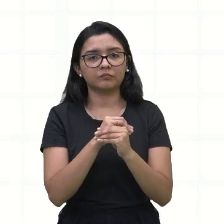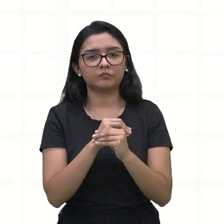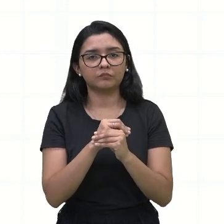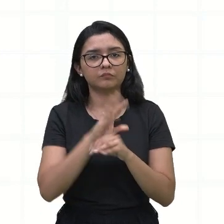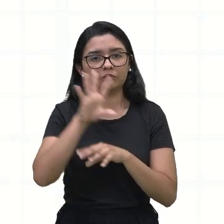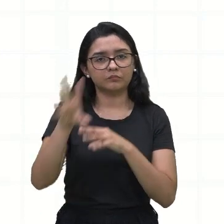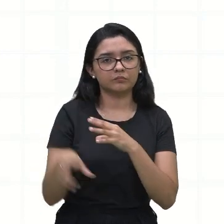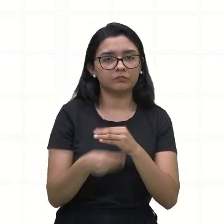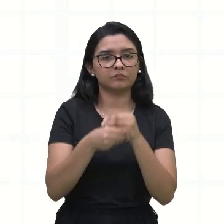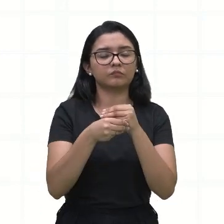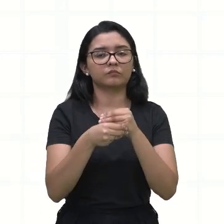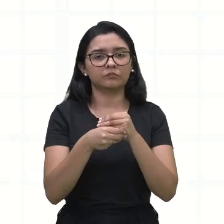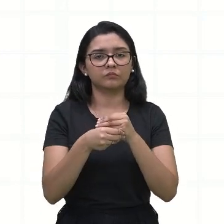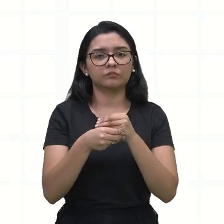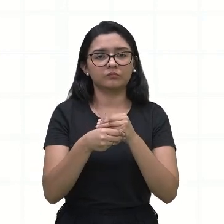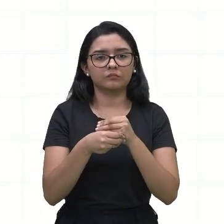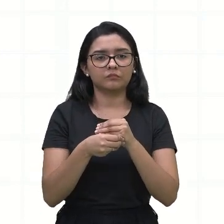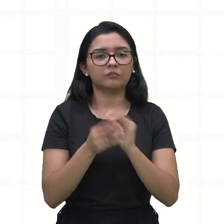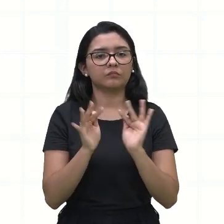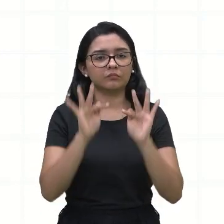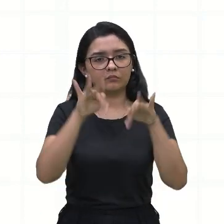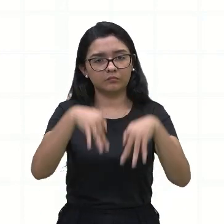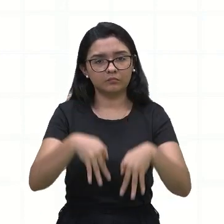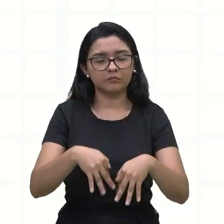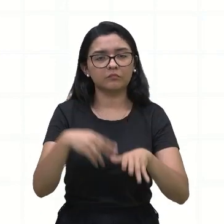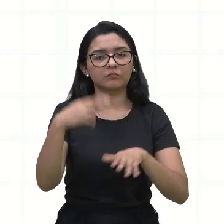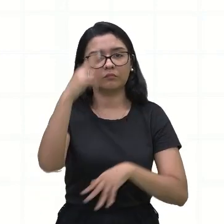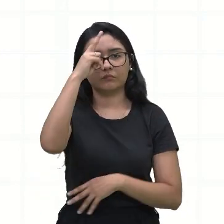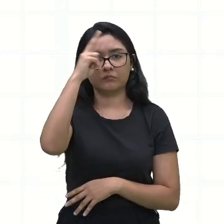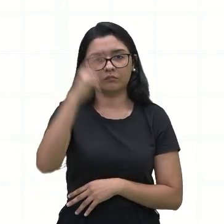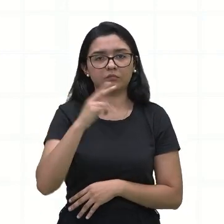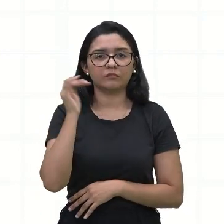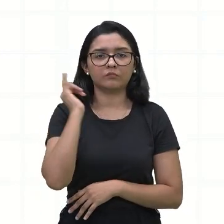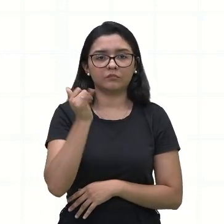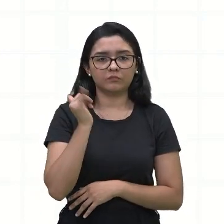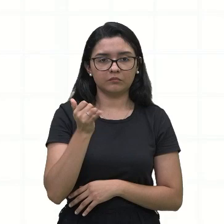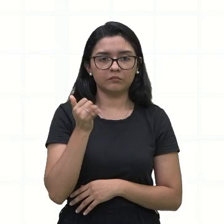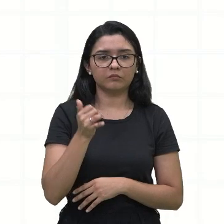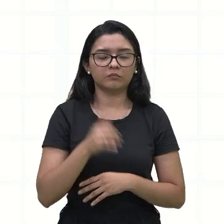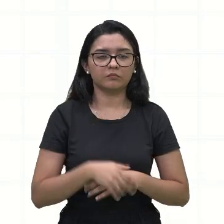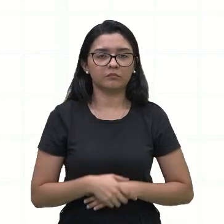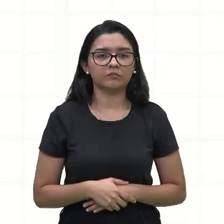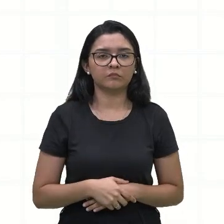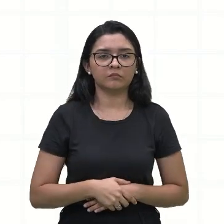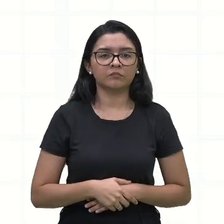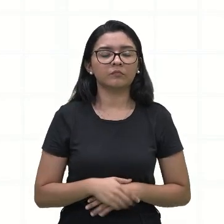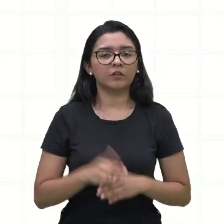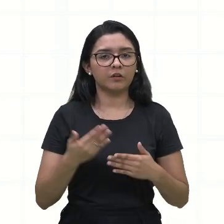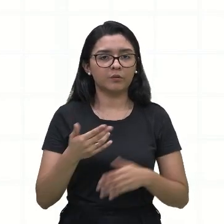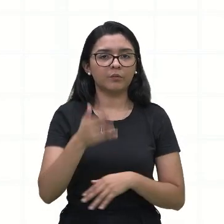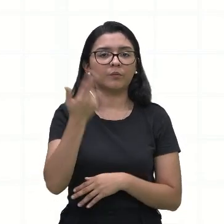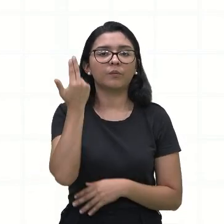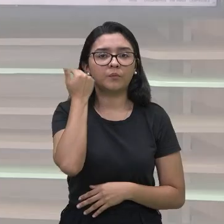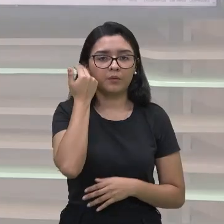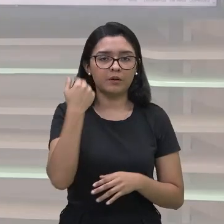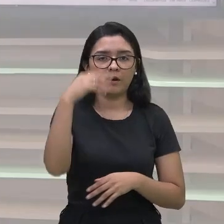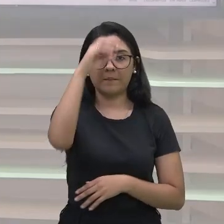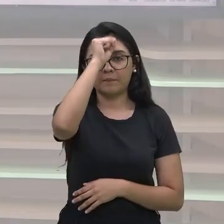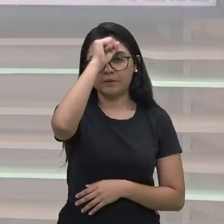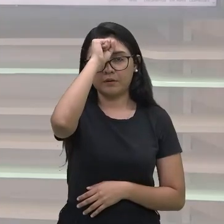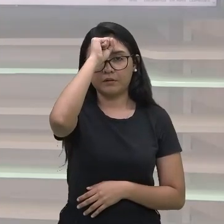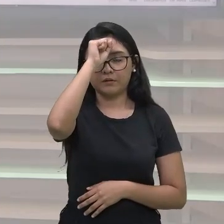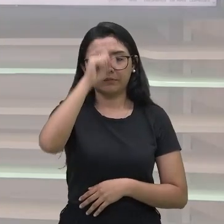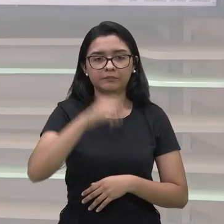adicionar, usado para unir, para concluir a história da narrativa principal, indicando que o coelho aprendeu uma lição sobre amizade. Muito bem,